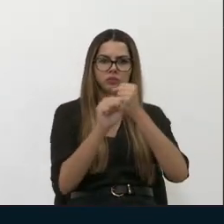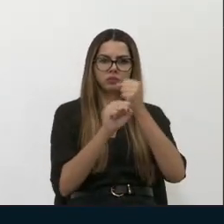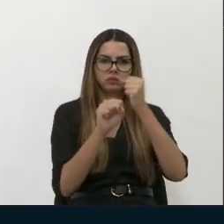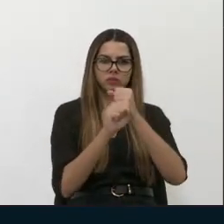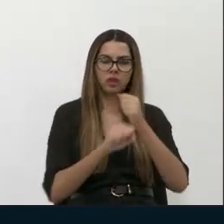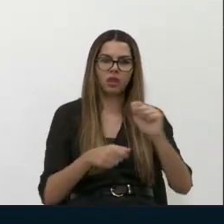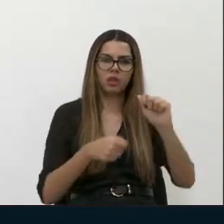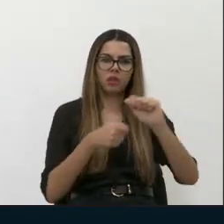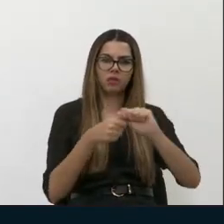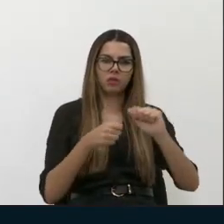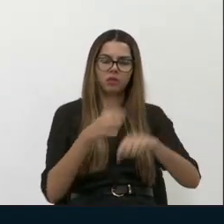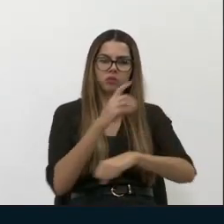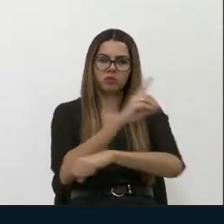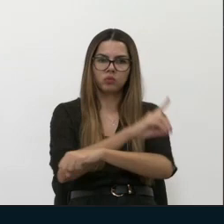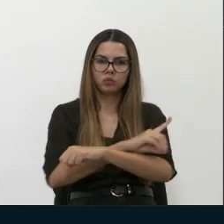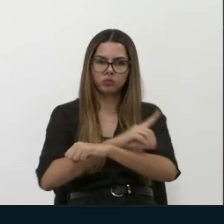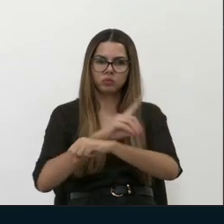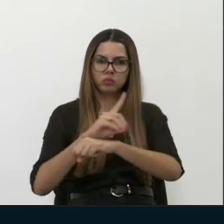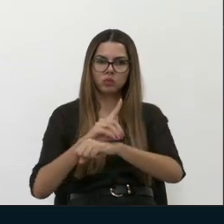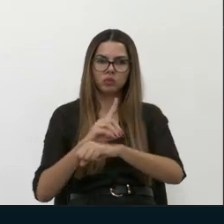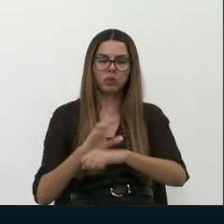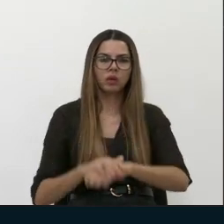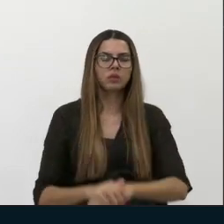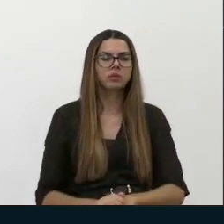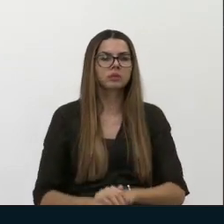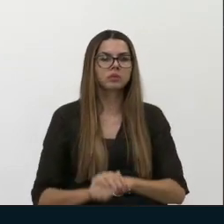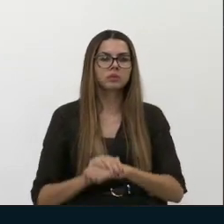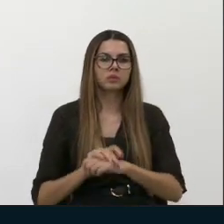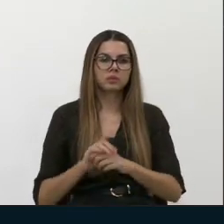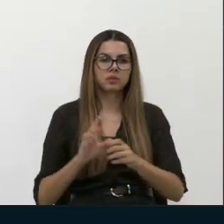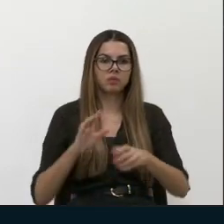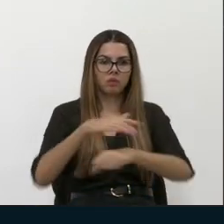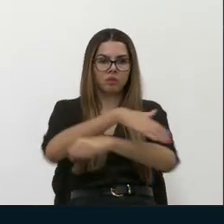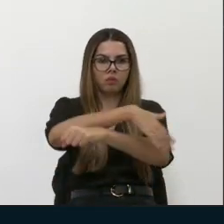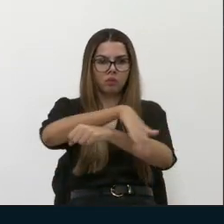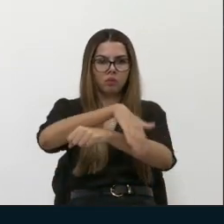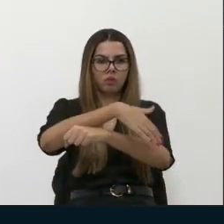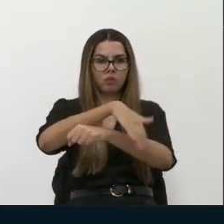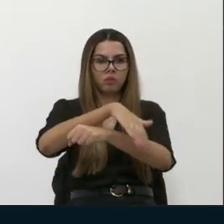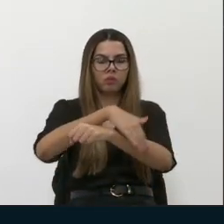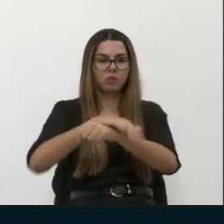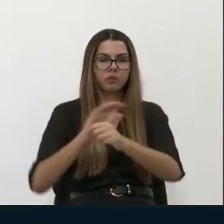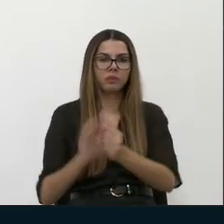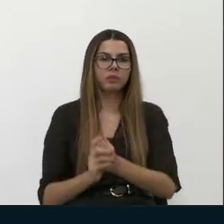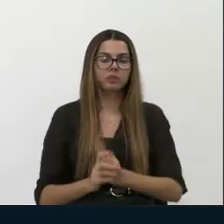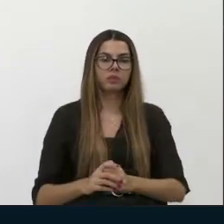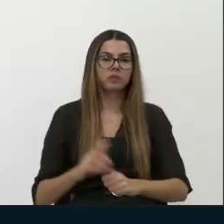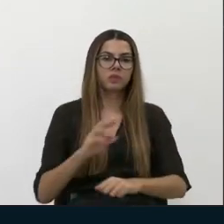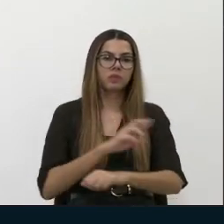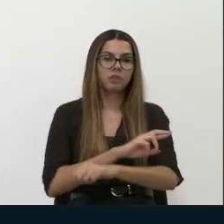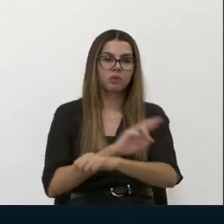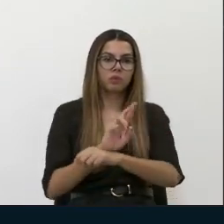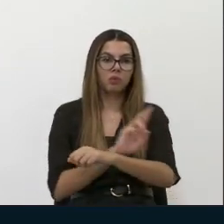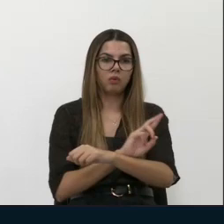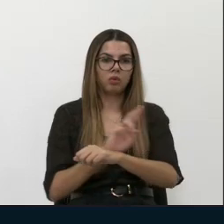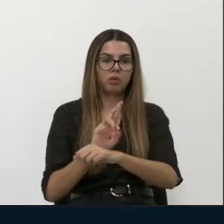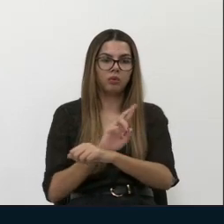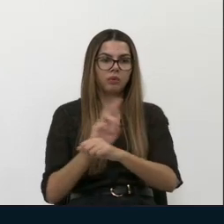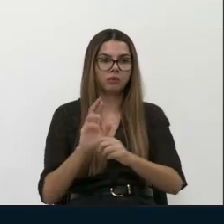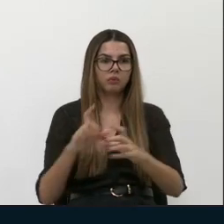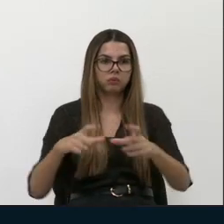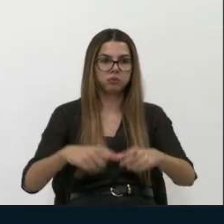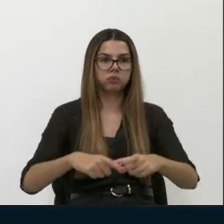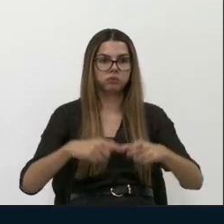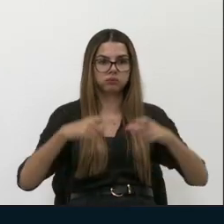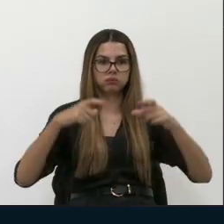na rodovia Presidente Dutra, como é esta alça de acesso que vai ter aqui na rodovia Fernão Dias, uma obra volumosa